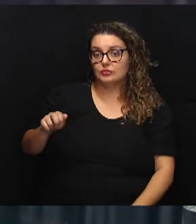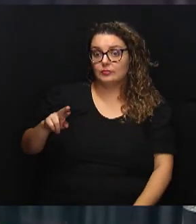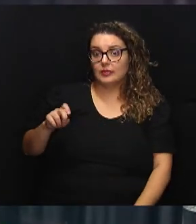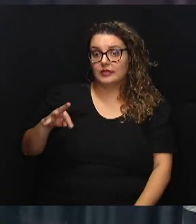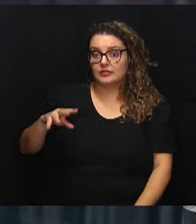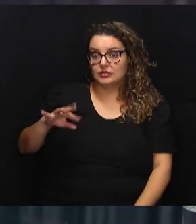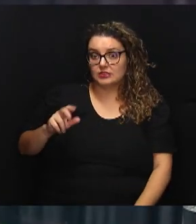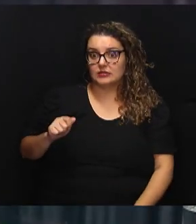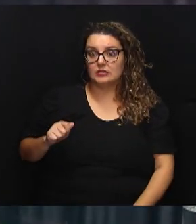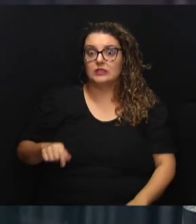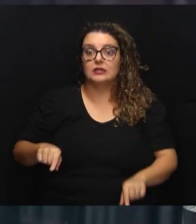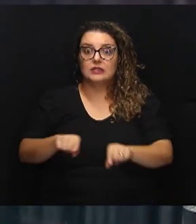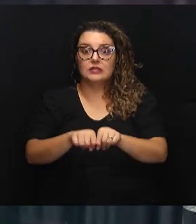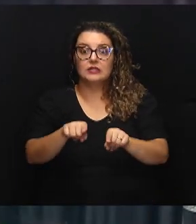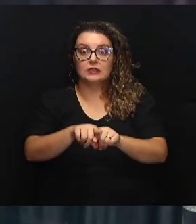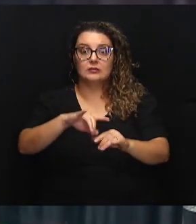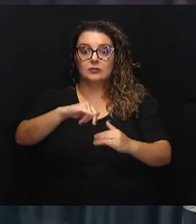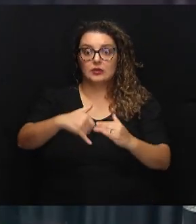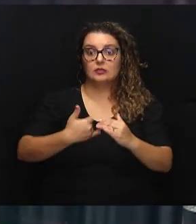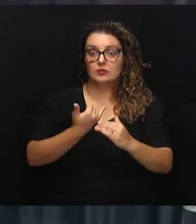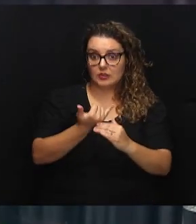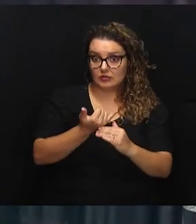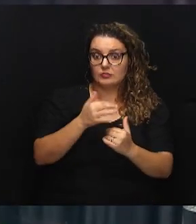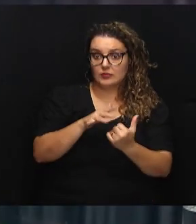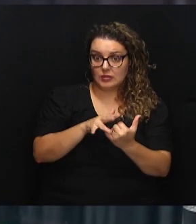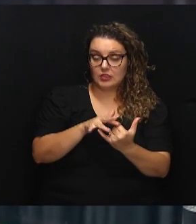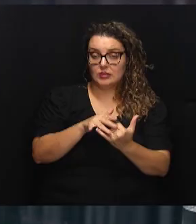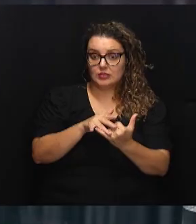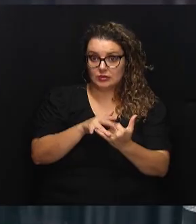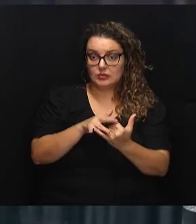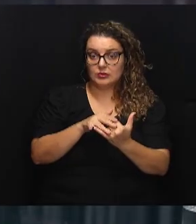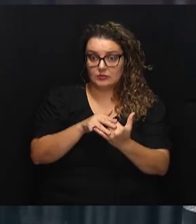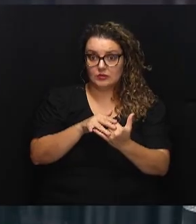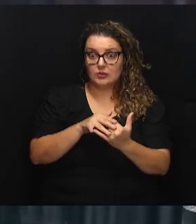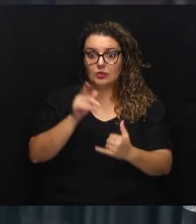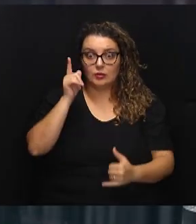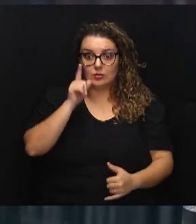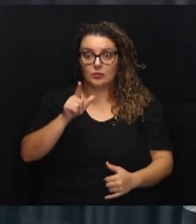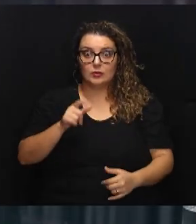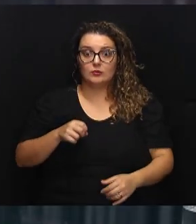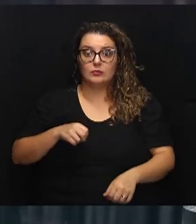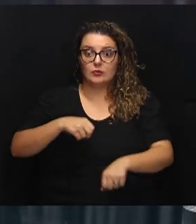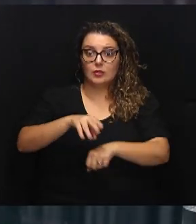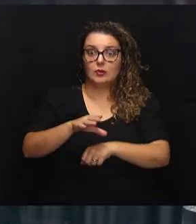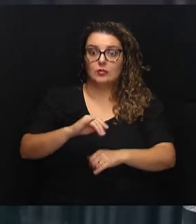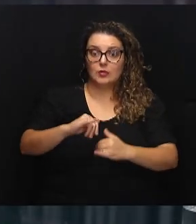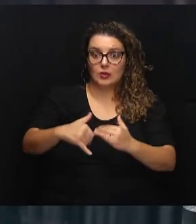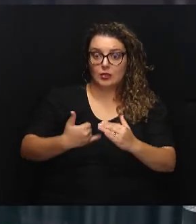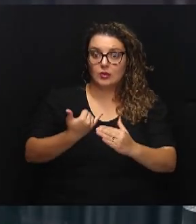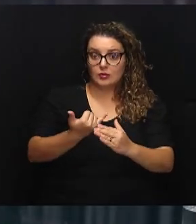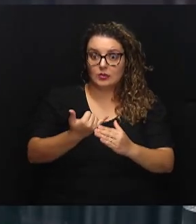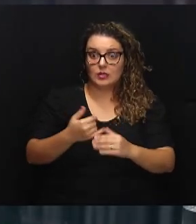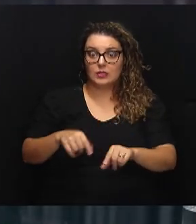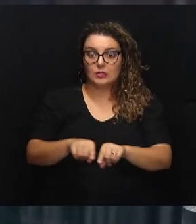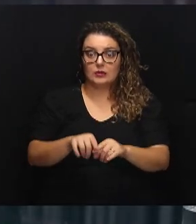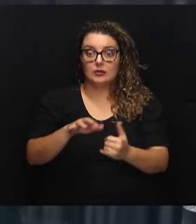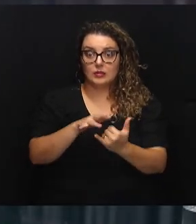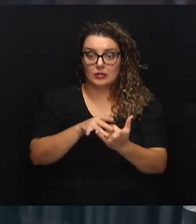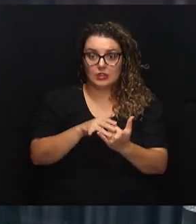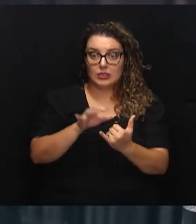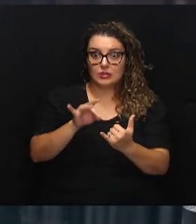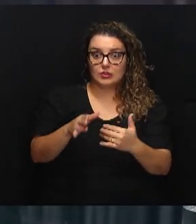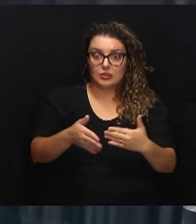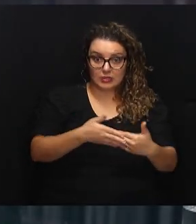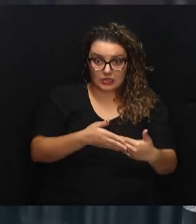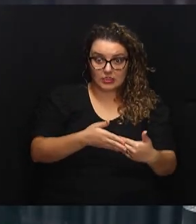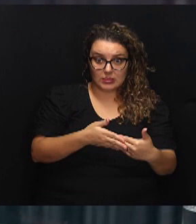YouTube. As detentoras conseguiram transmissões por YouTube, também tem canais, antes era só canal fechado,